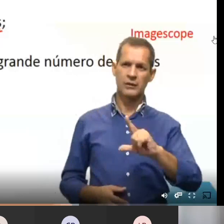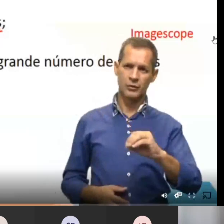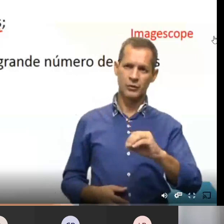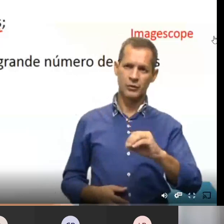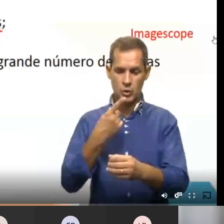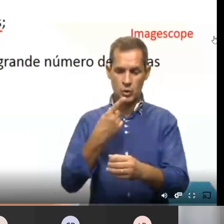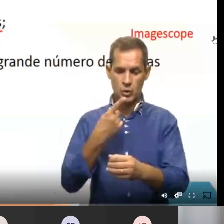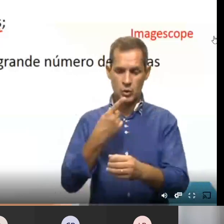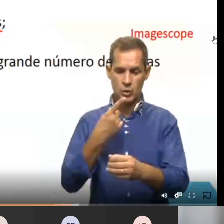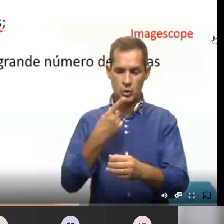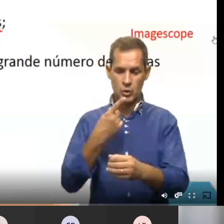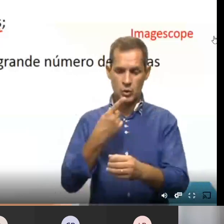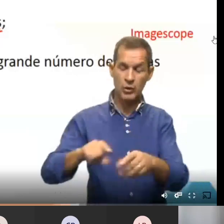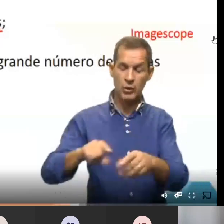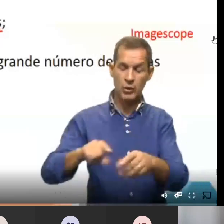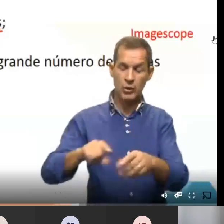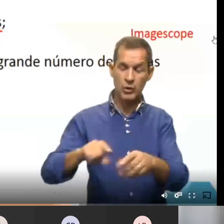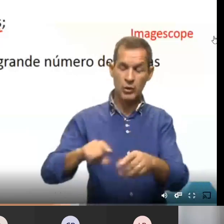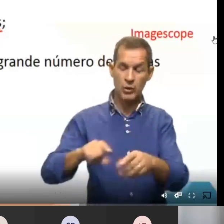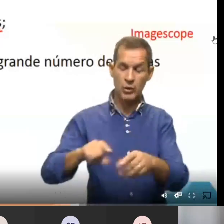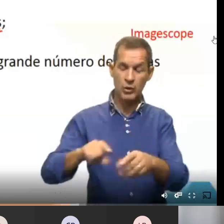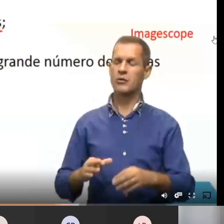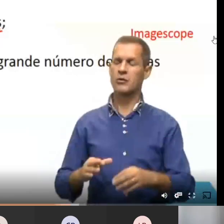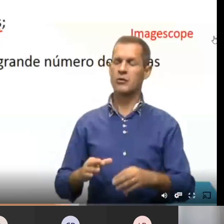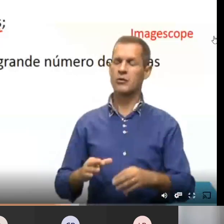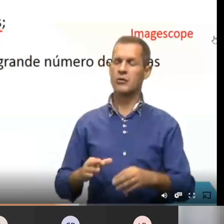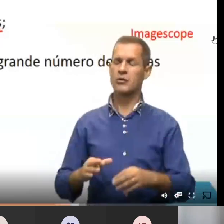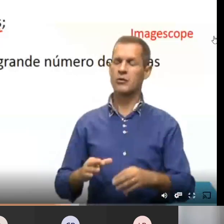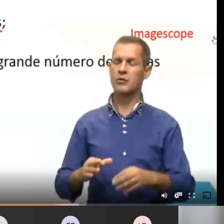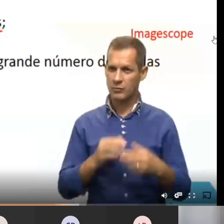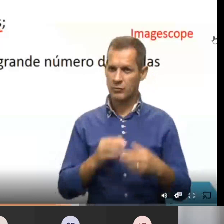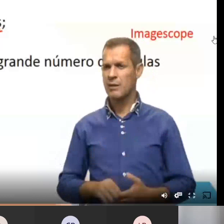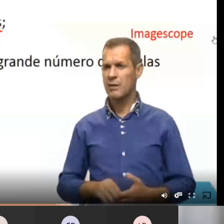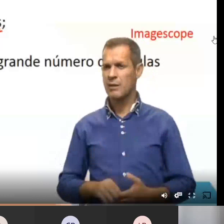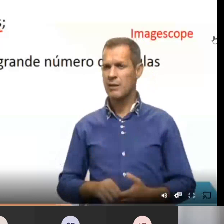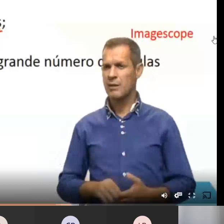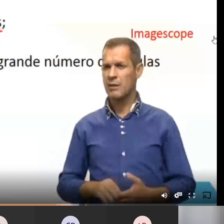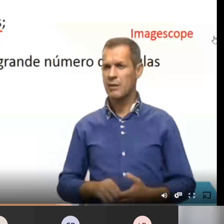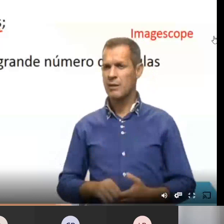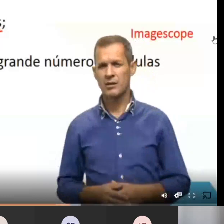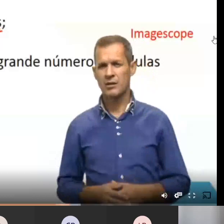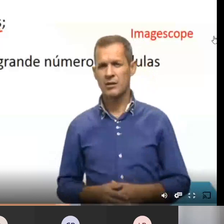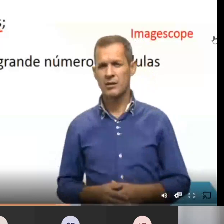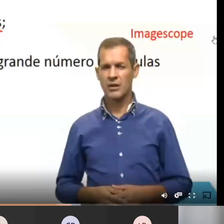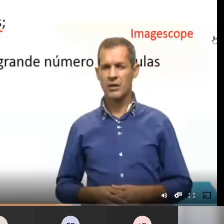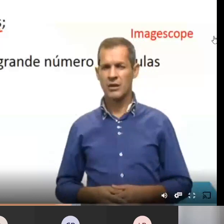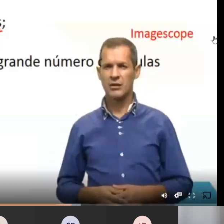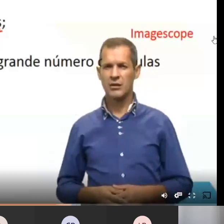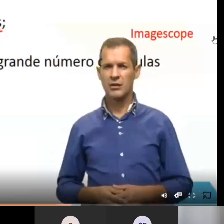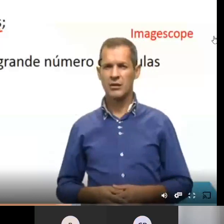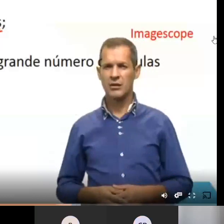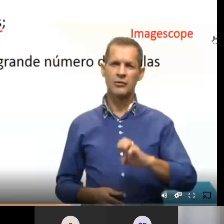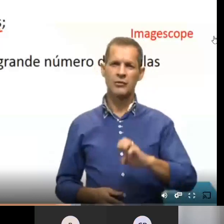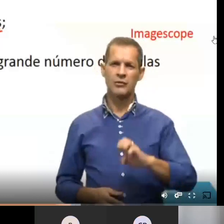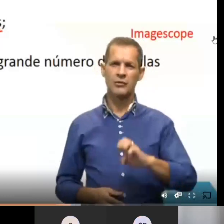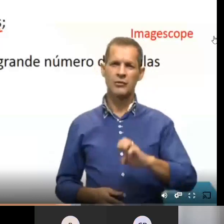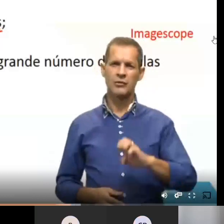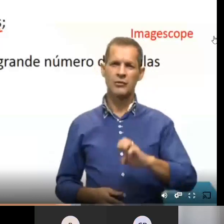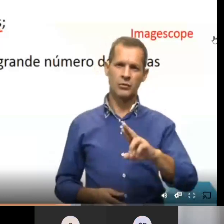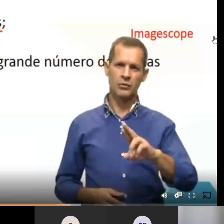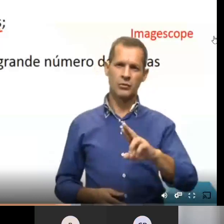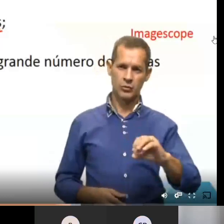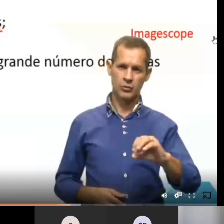vocês sabem, o baço é responsável pela eliminação dos eritrócitos velhos e,